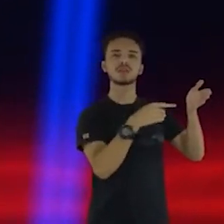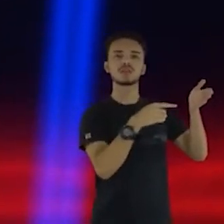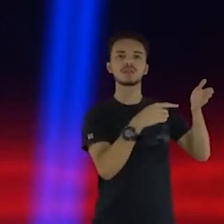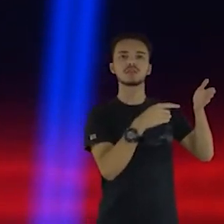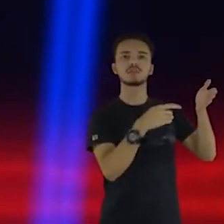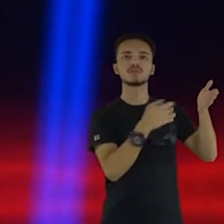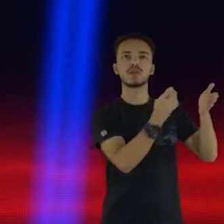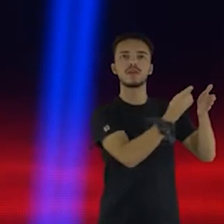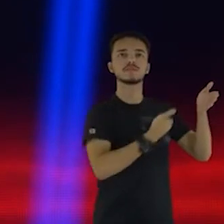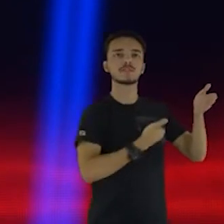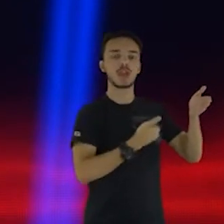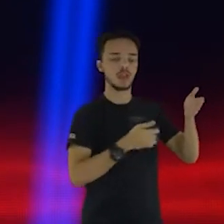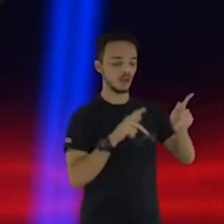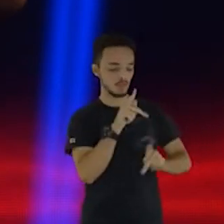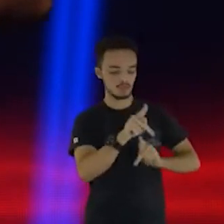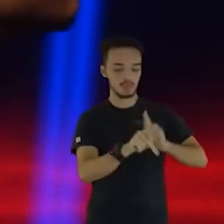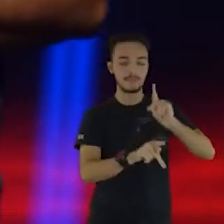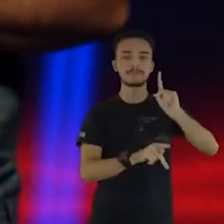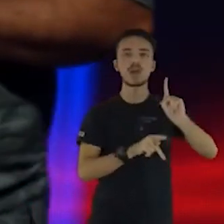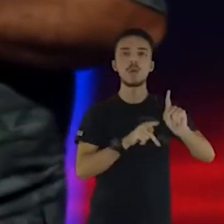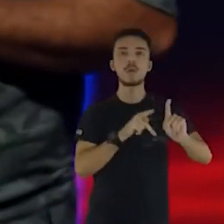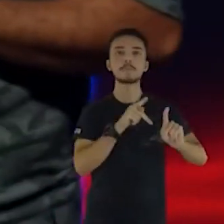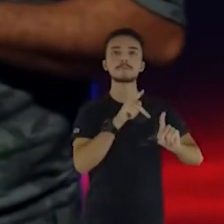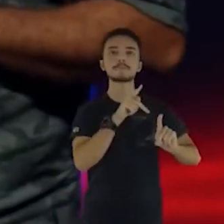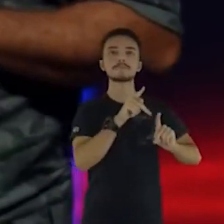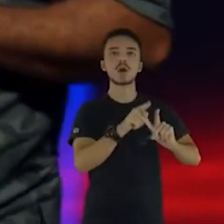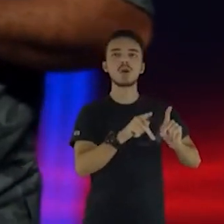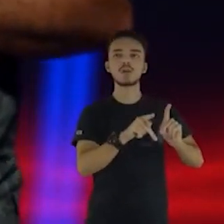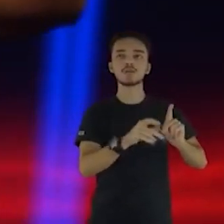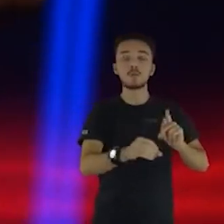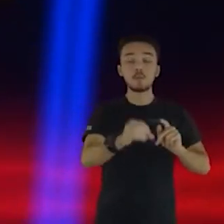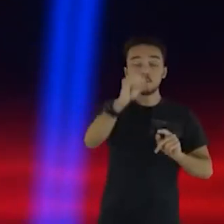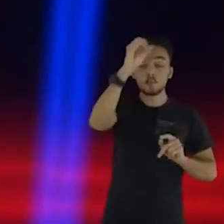perece por falta de conhecimento. Sim ou não?